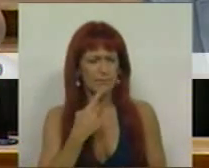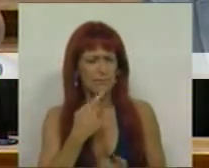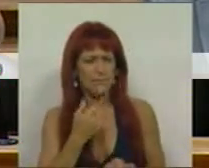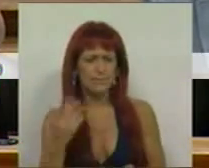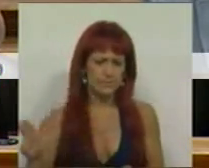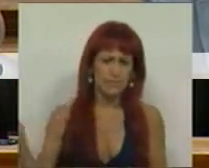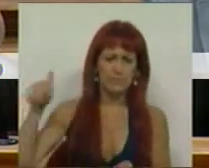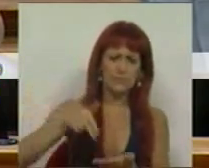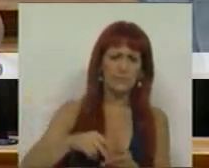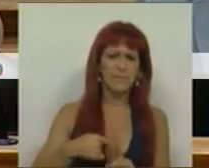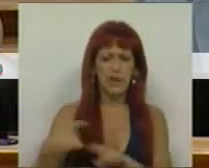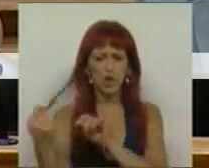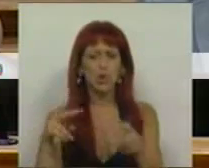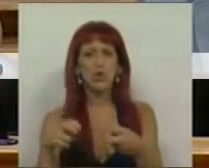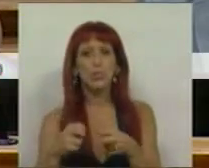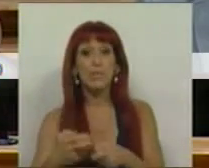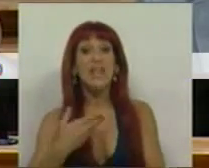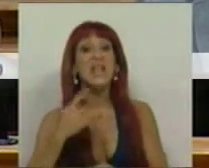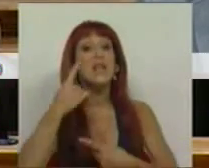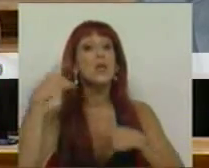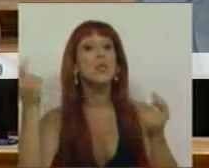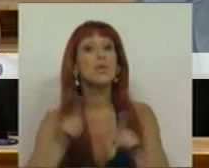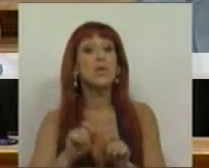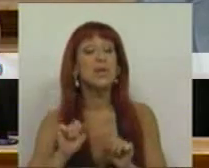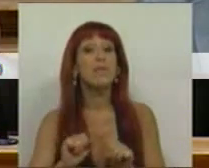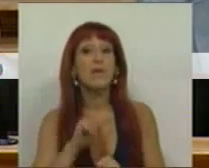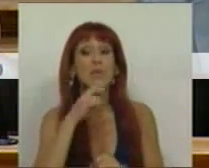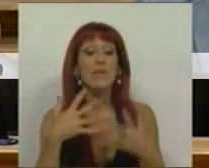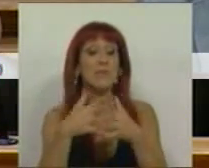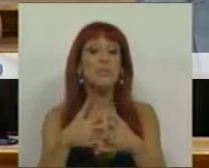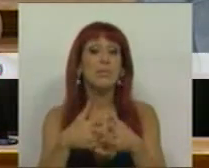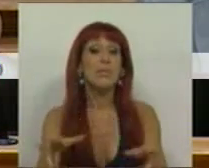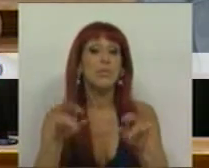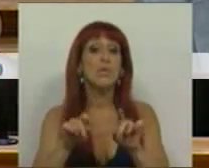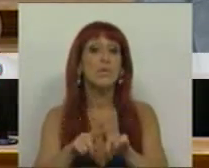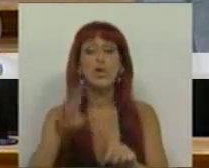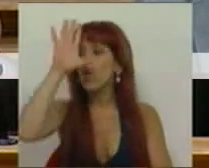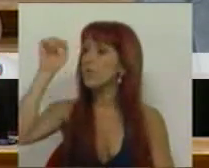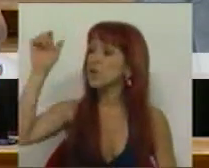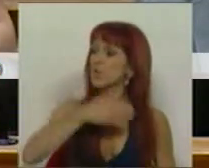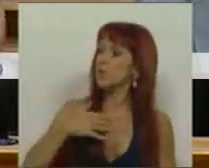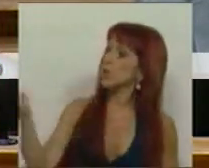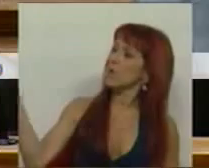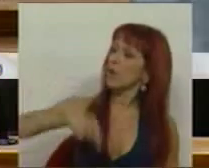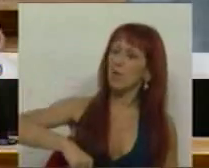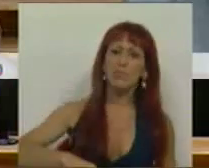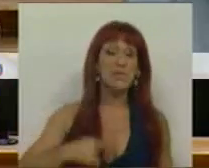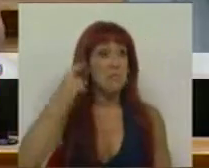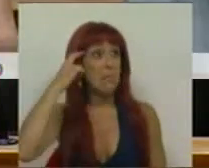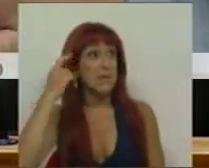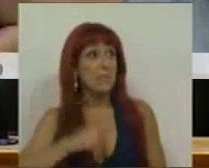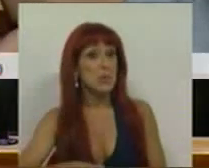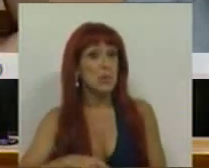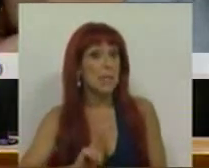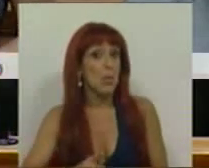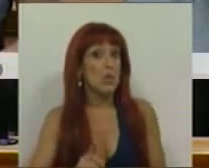entendeu apresentar para discutir o problema da dívida pública e da sua possível reestruturação o Ministro da Saúde. Pensámos nós na